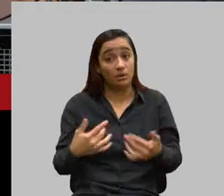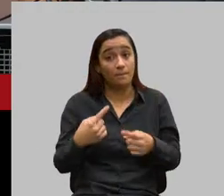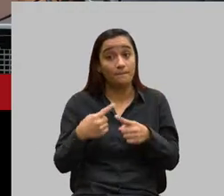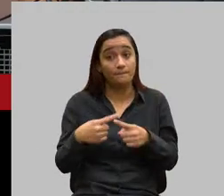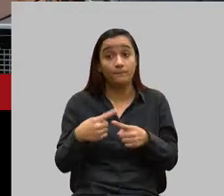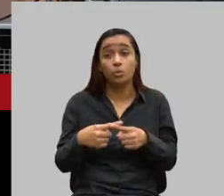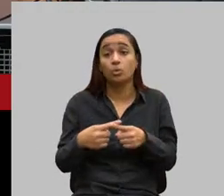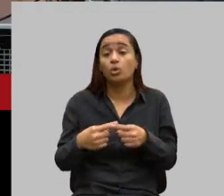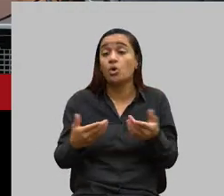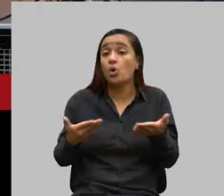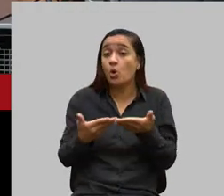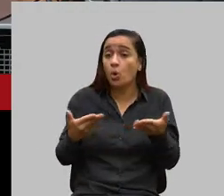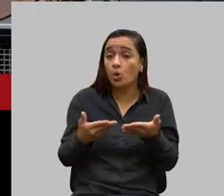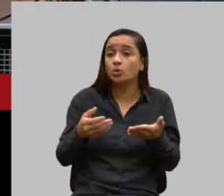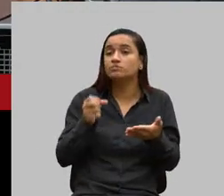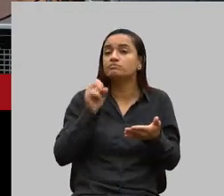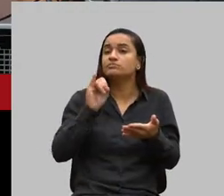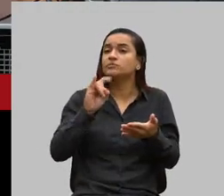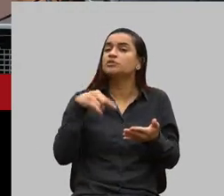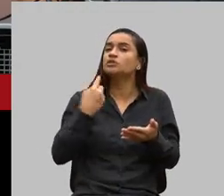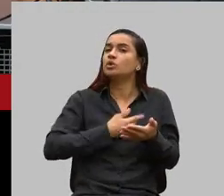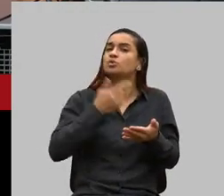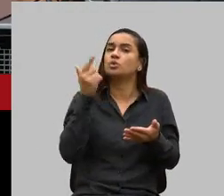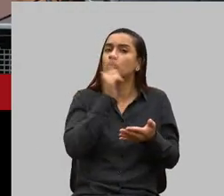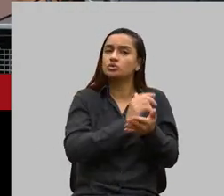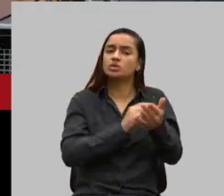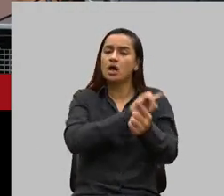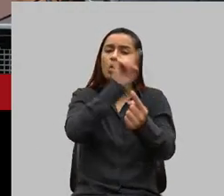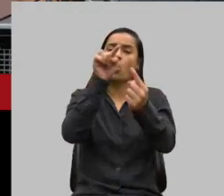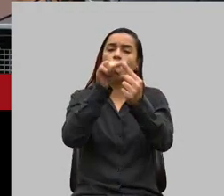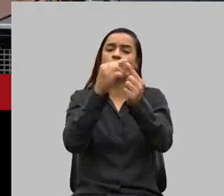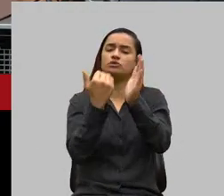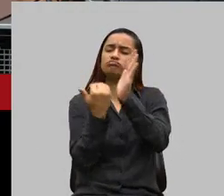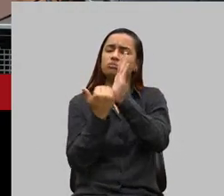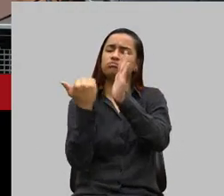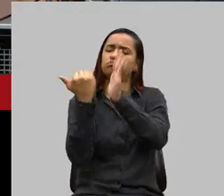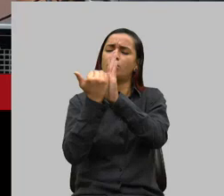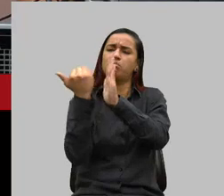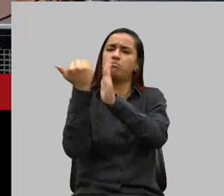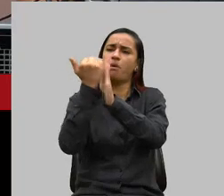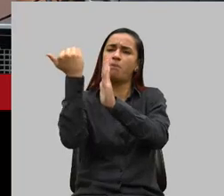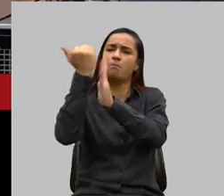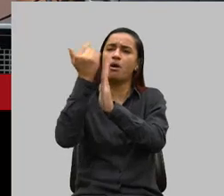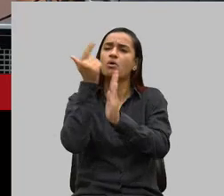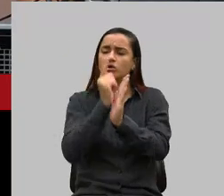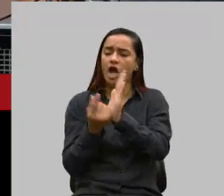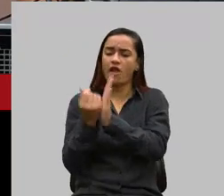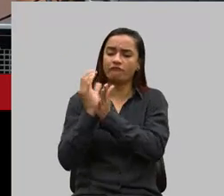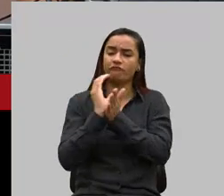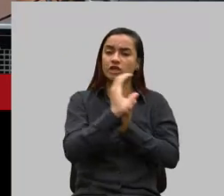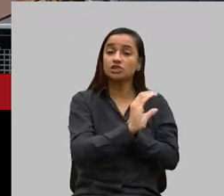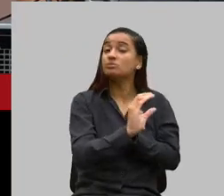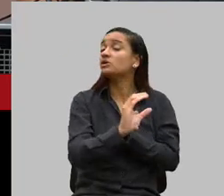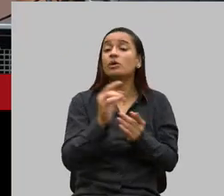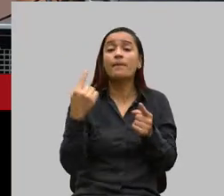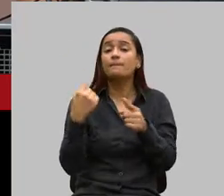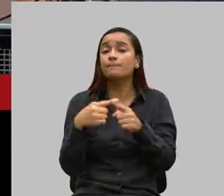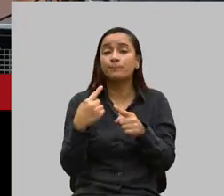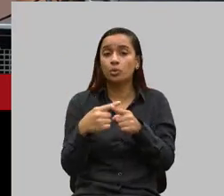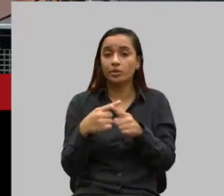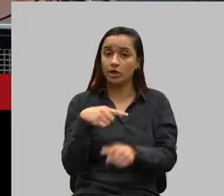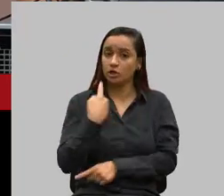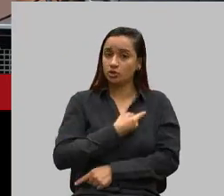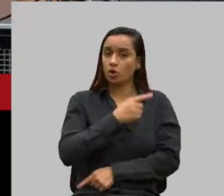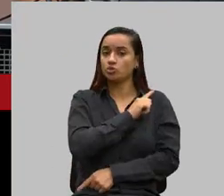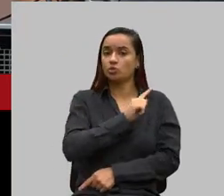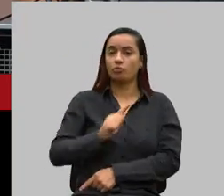atingindo essas marcas eh incríveis de atração de investimentos é porque o nosso Governador meema